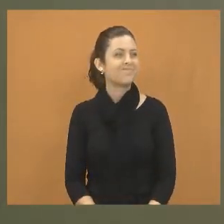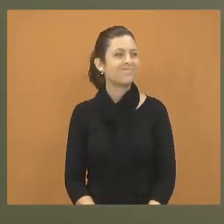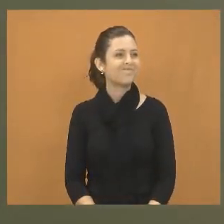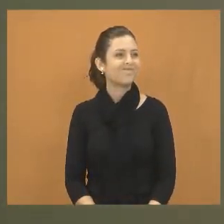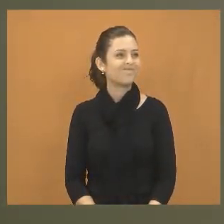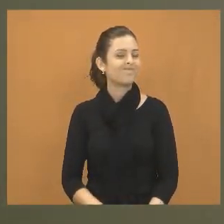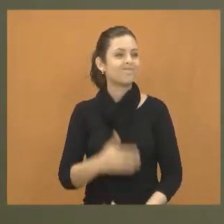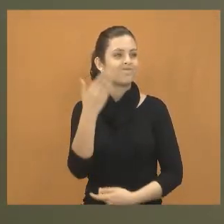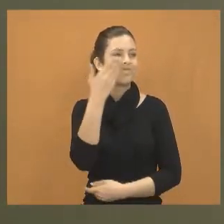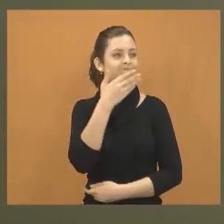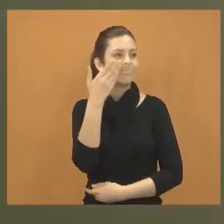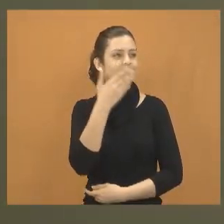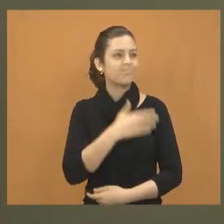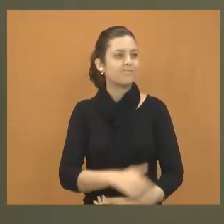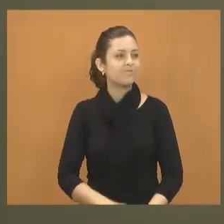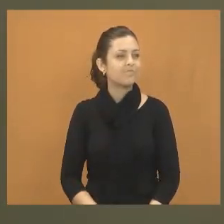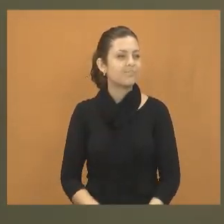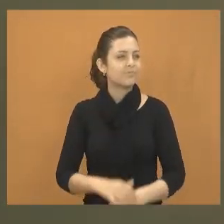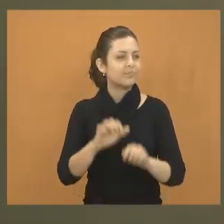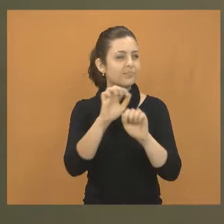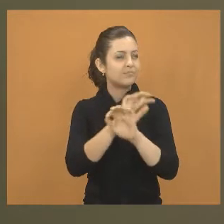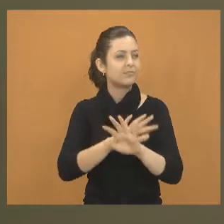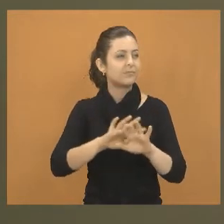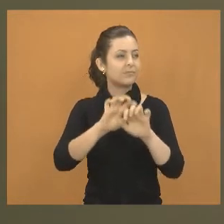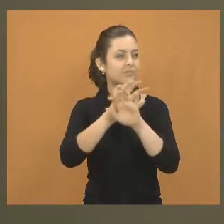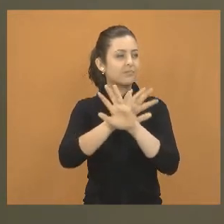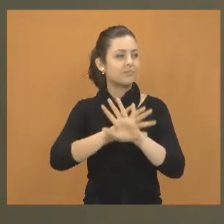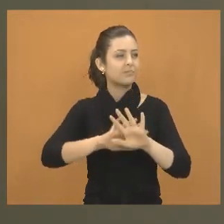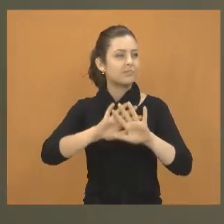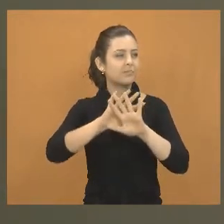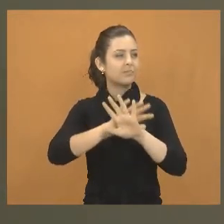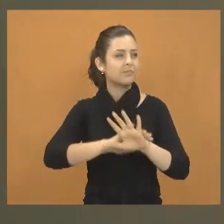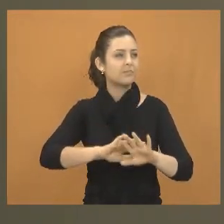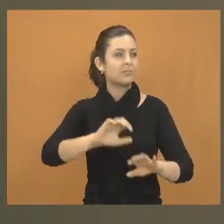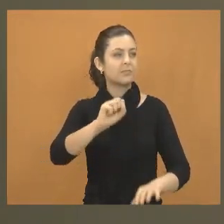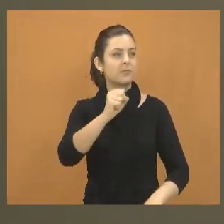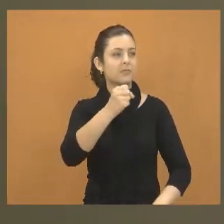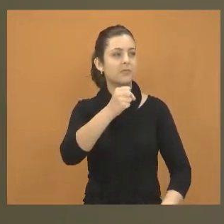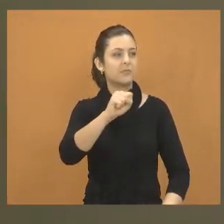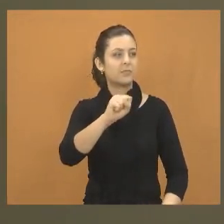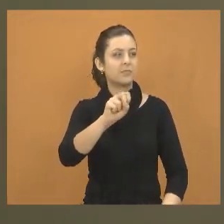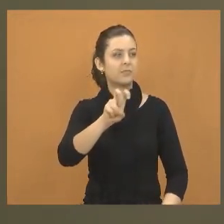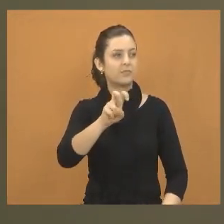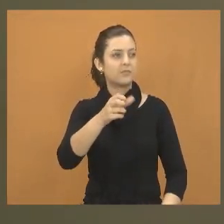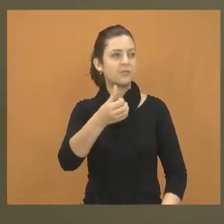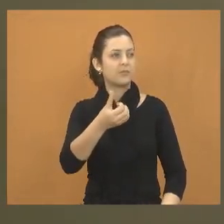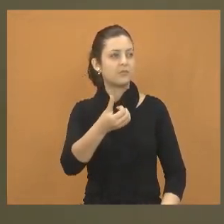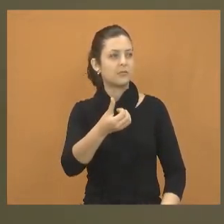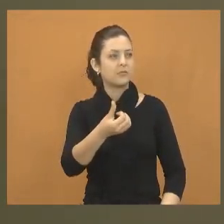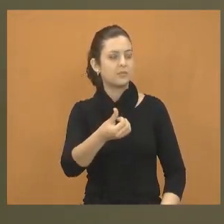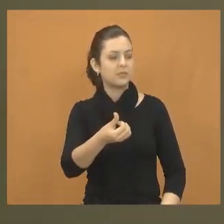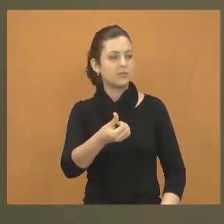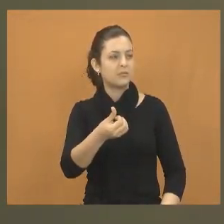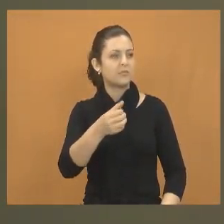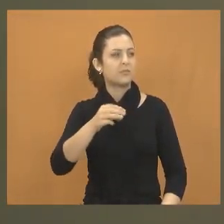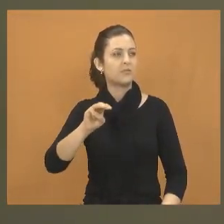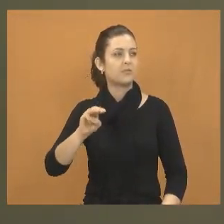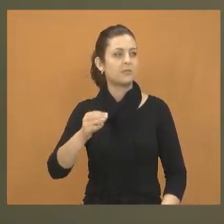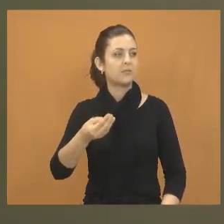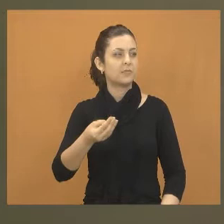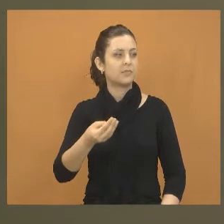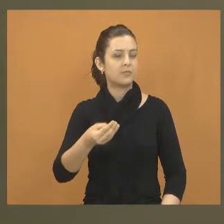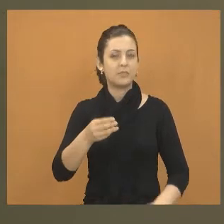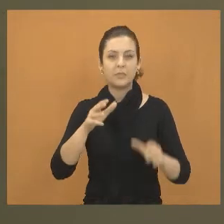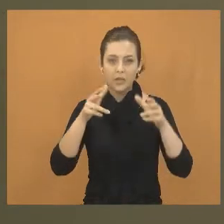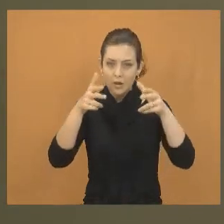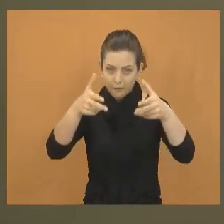não está aparecendo direito? Vamos lá. Aí, ó. Tá, 856 milhões. Tá? Não, não tira, não.